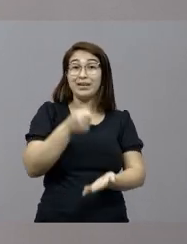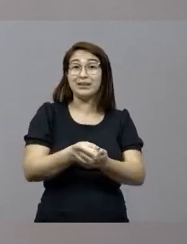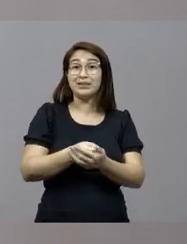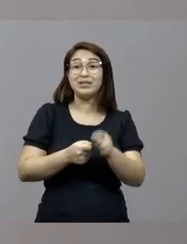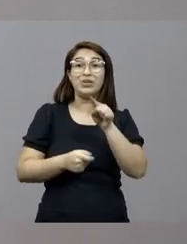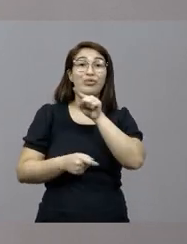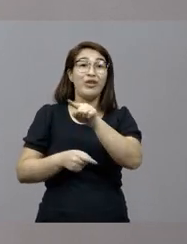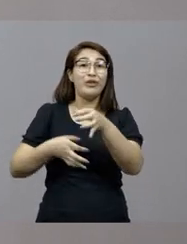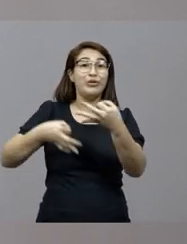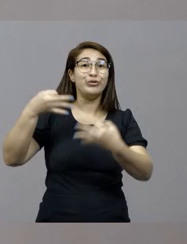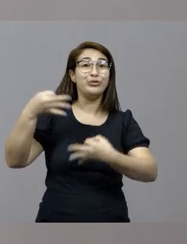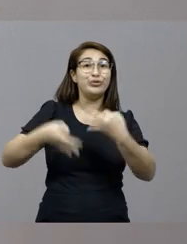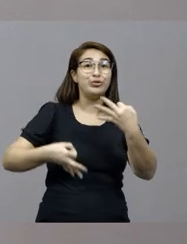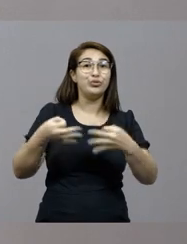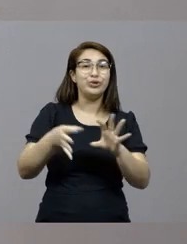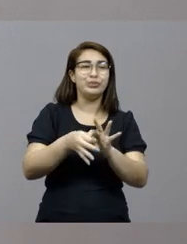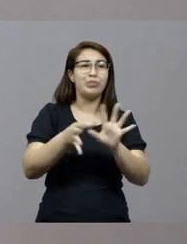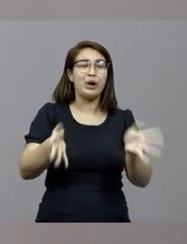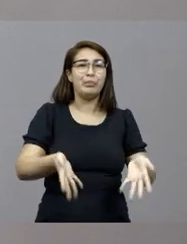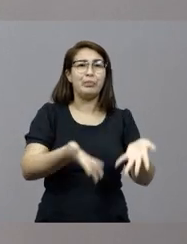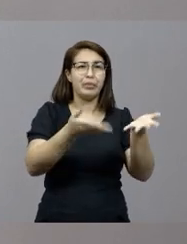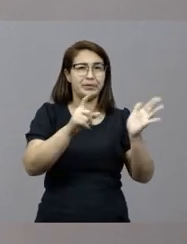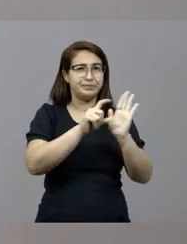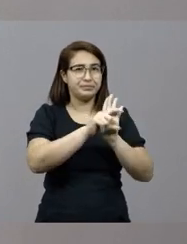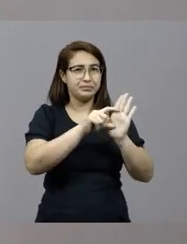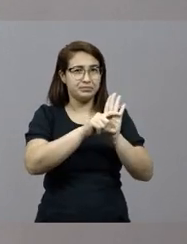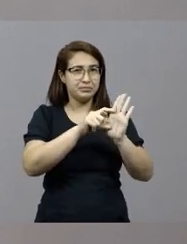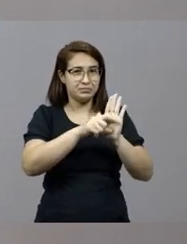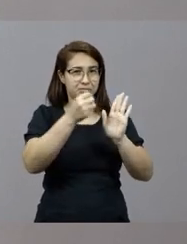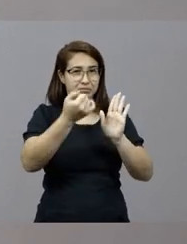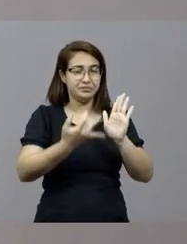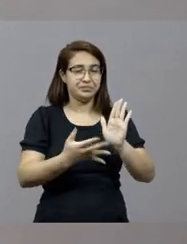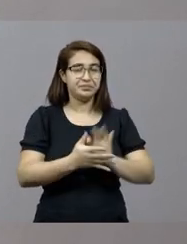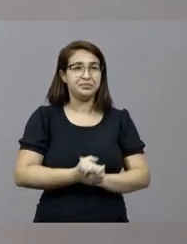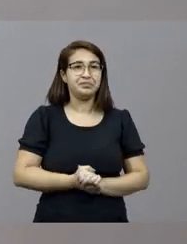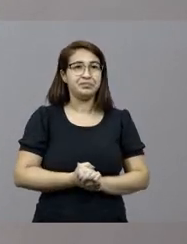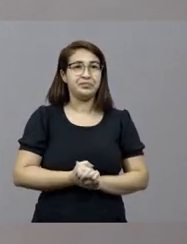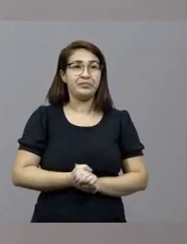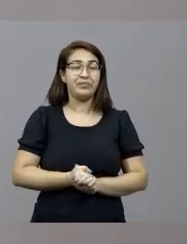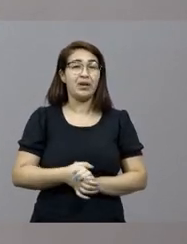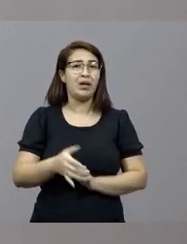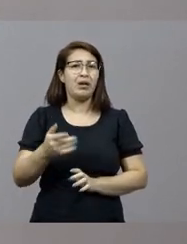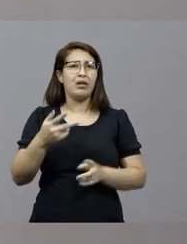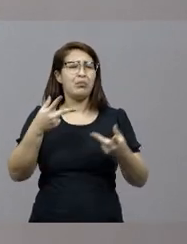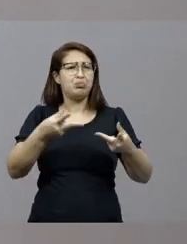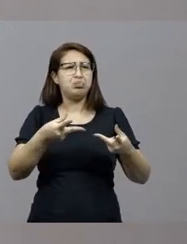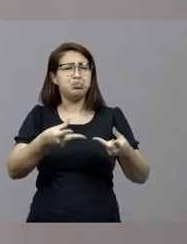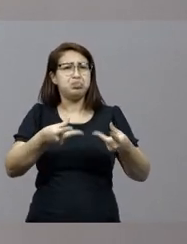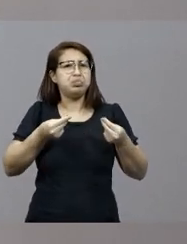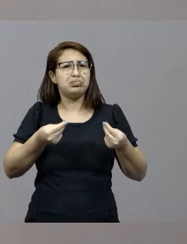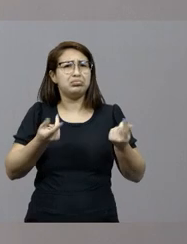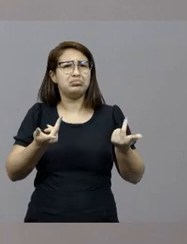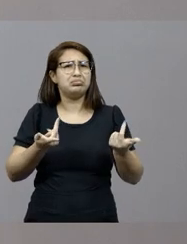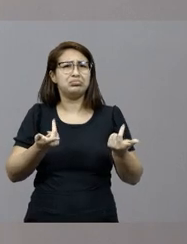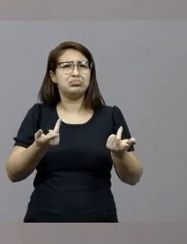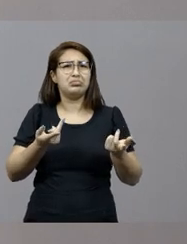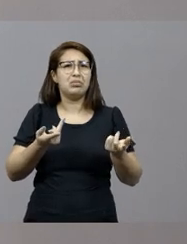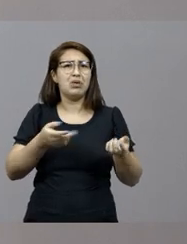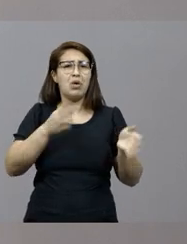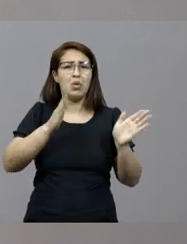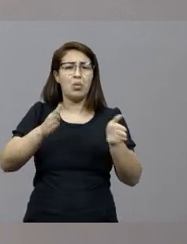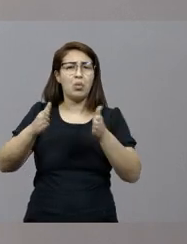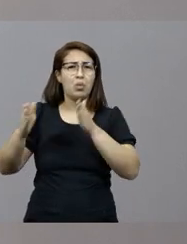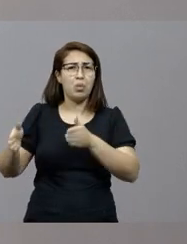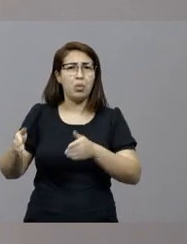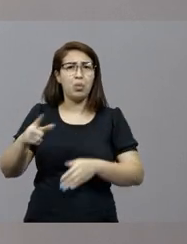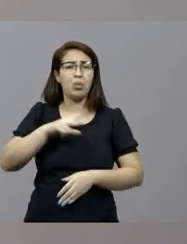soltou esse vagabundo. Só para argumentar, já que não reconheço a garantia da ordem pública como